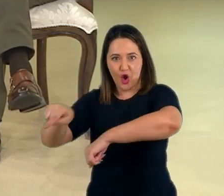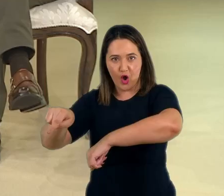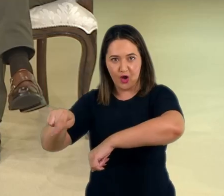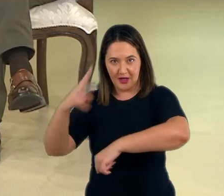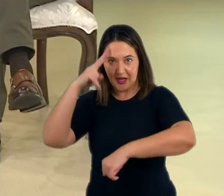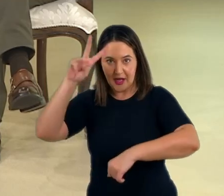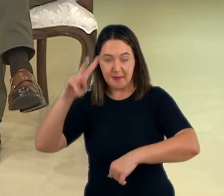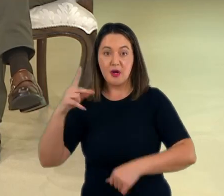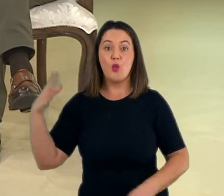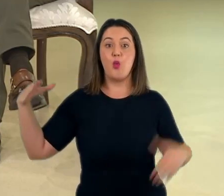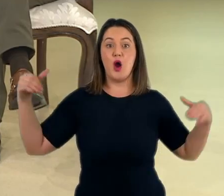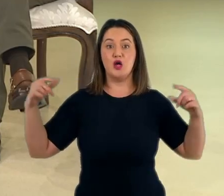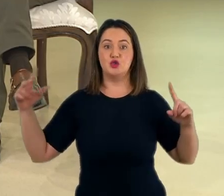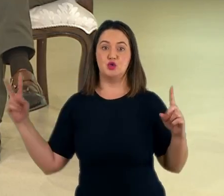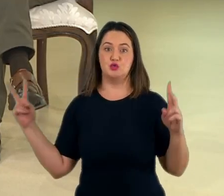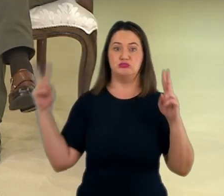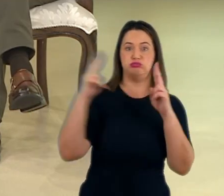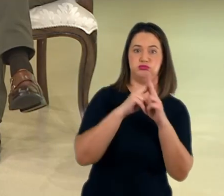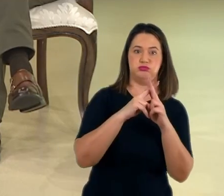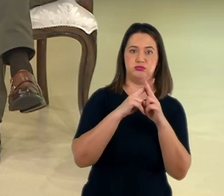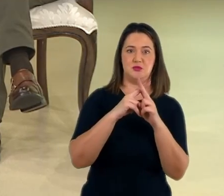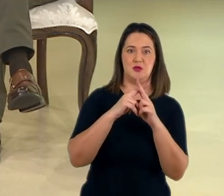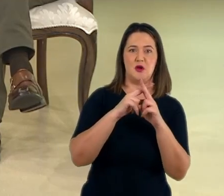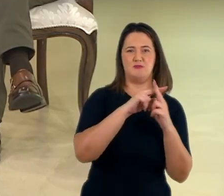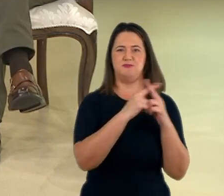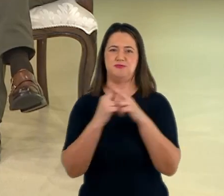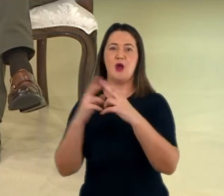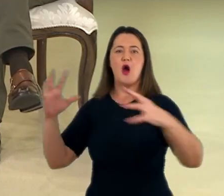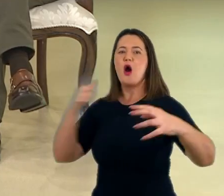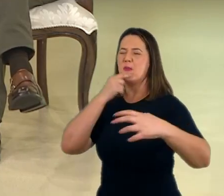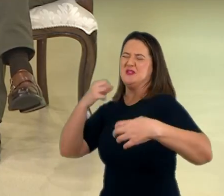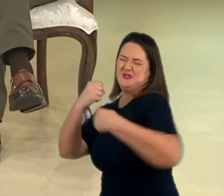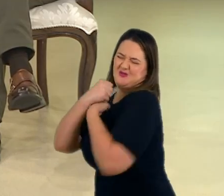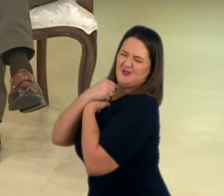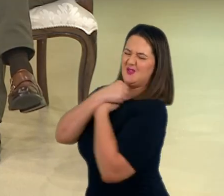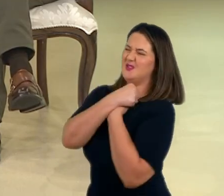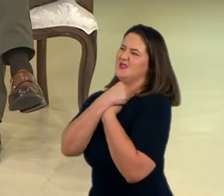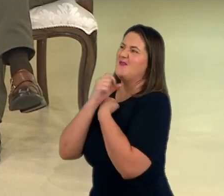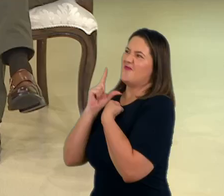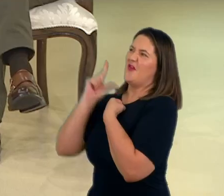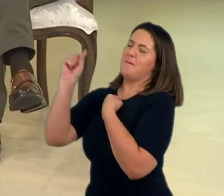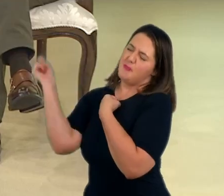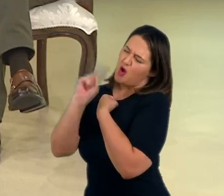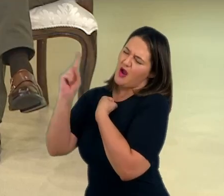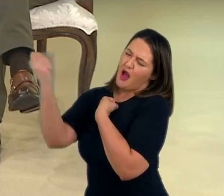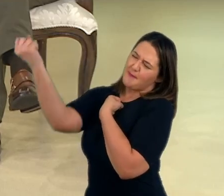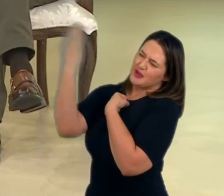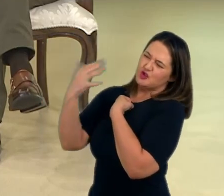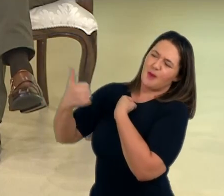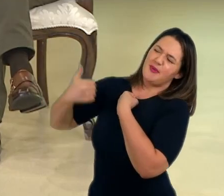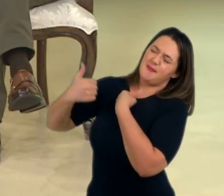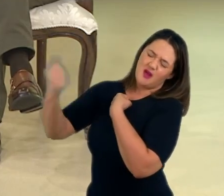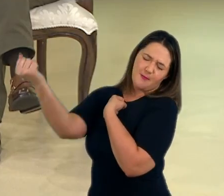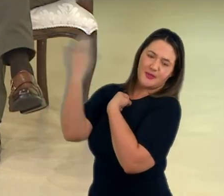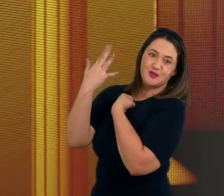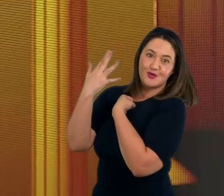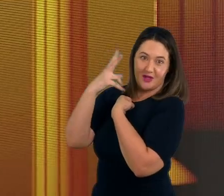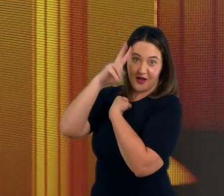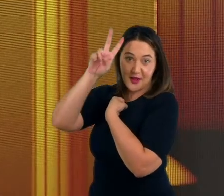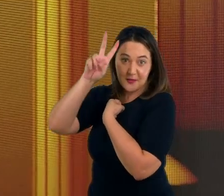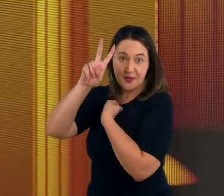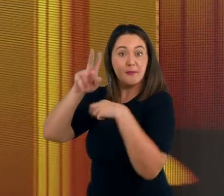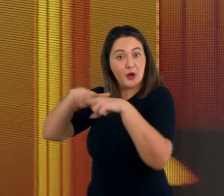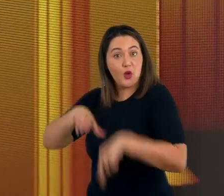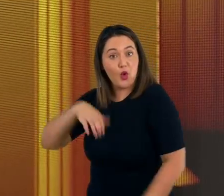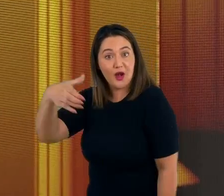fez, por exemplo, quando lutou com o anjo e disse: "Eu não te soltarei enquanto não me abençoares". Foi também